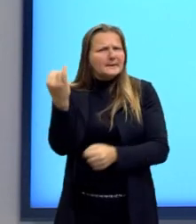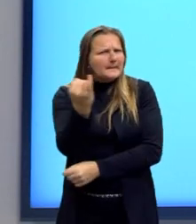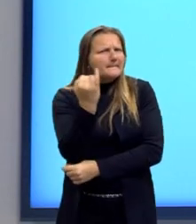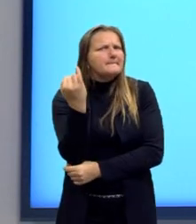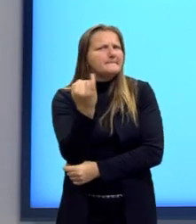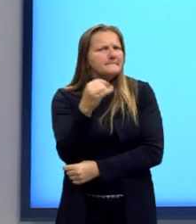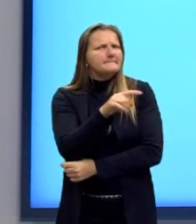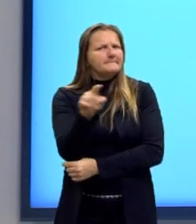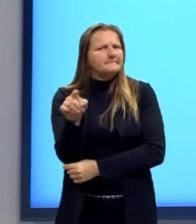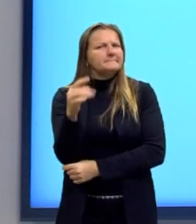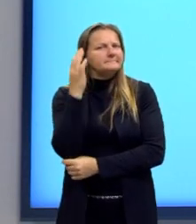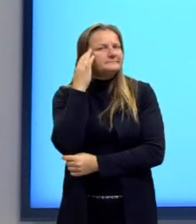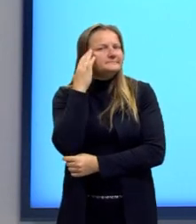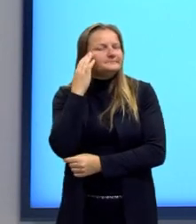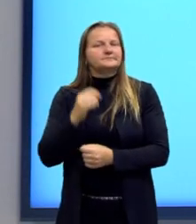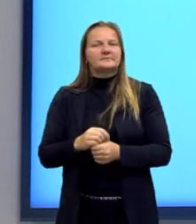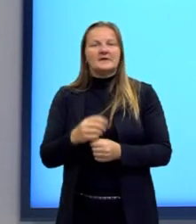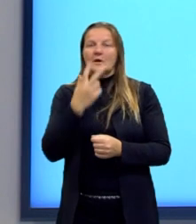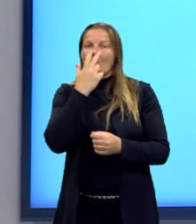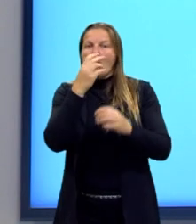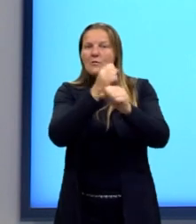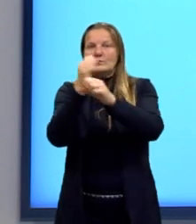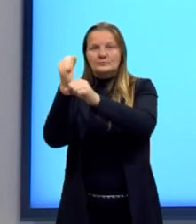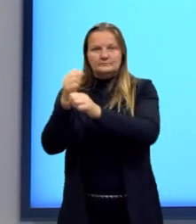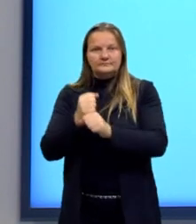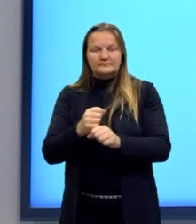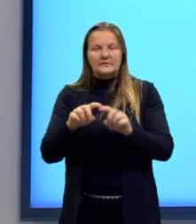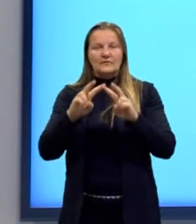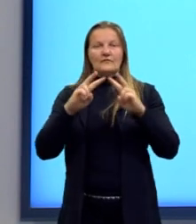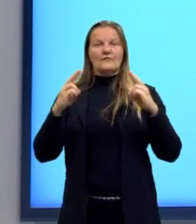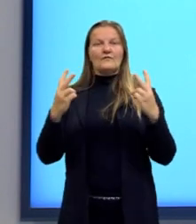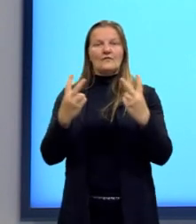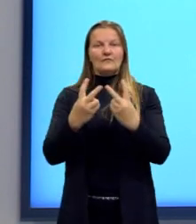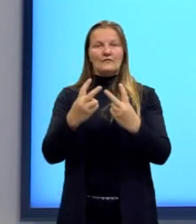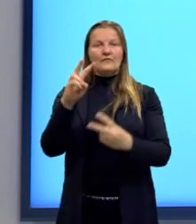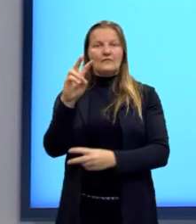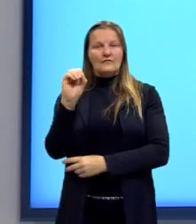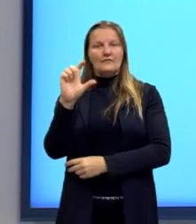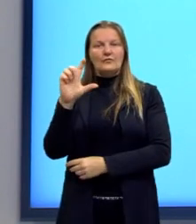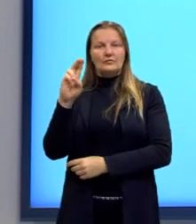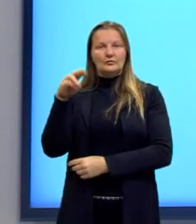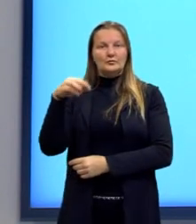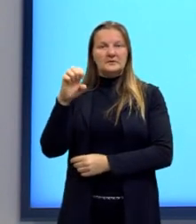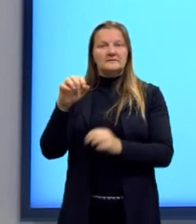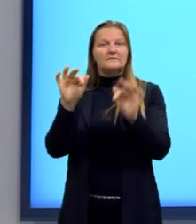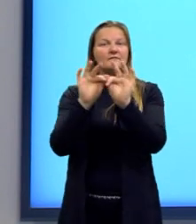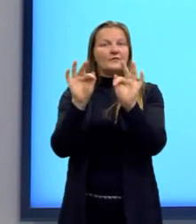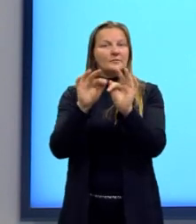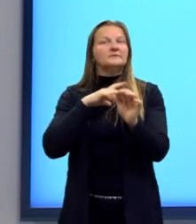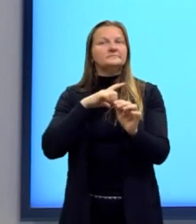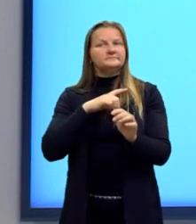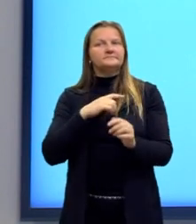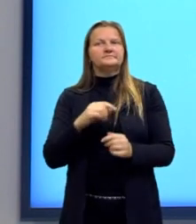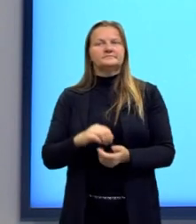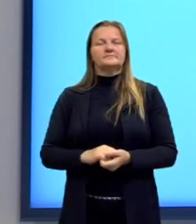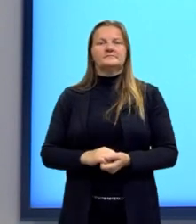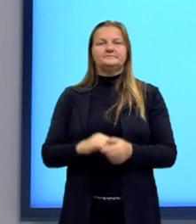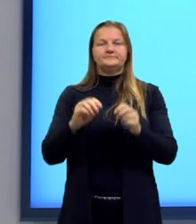importância assim como a área total e o volume ele é calculado a partir de uma fórmula que leva em consideração